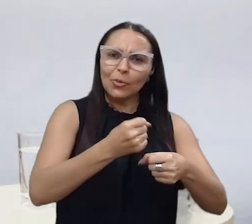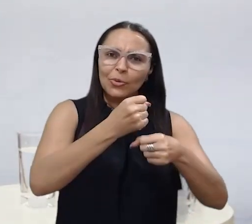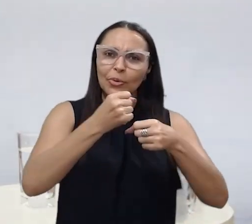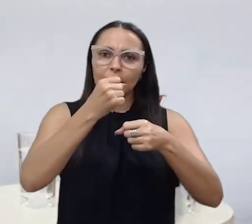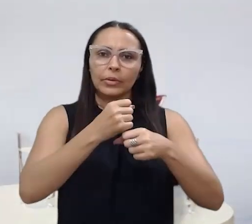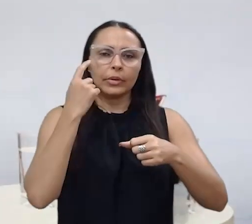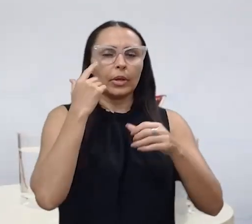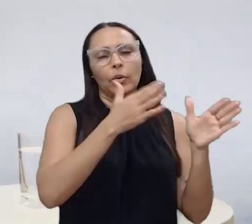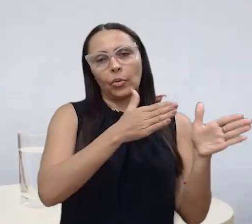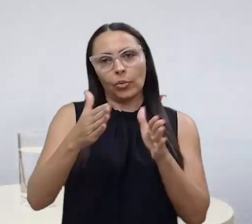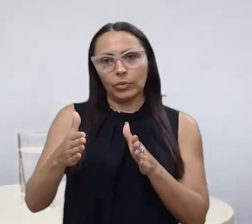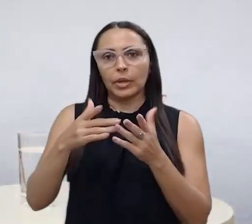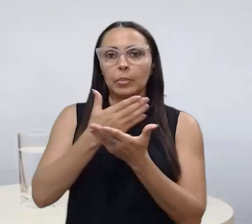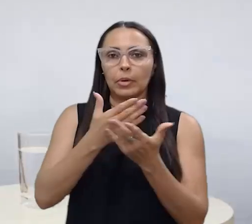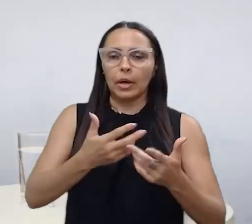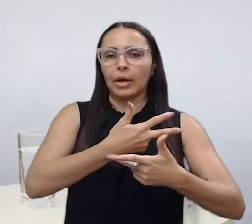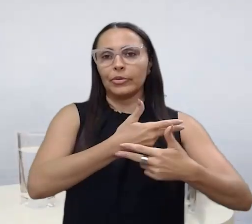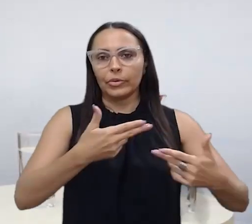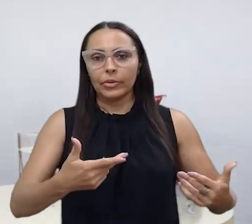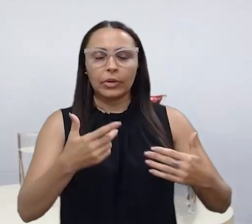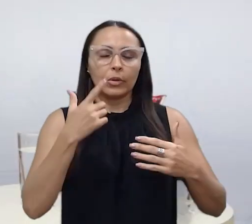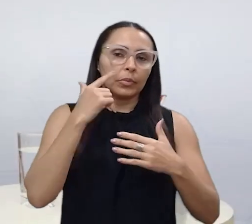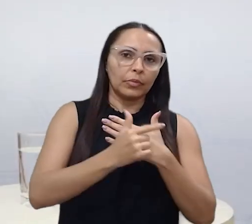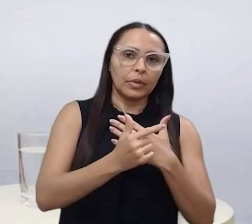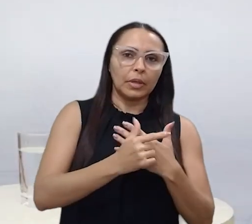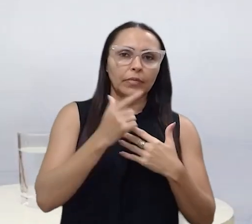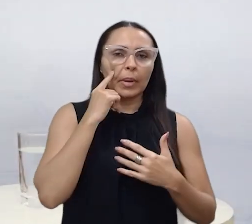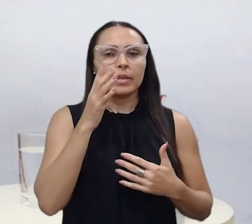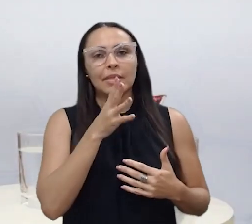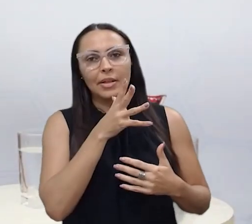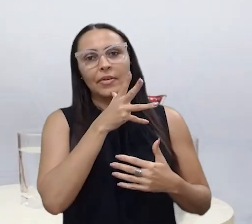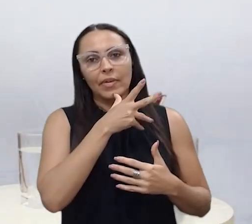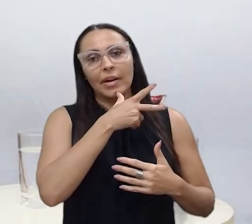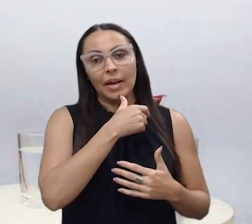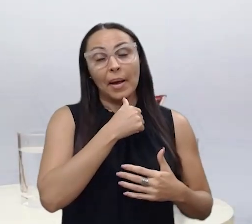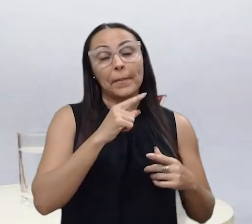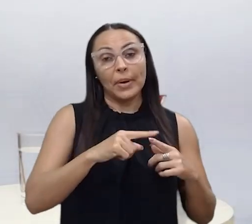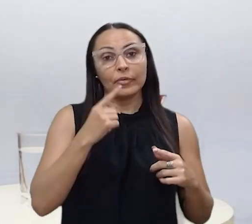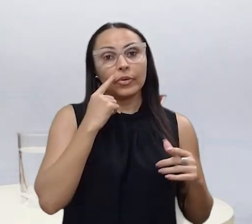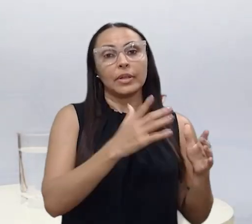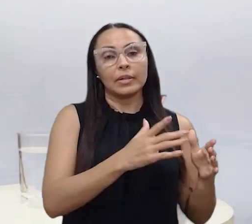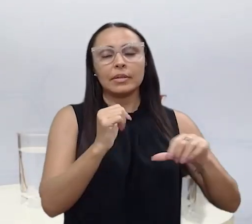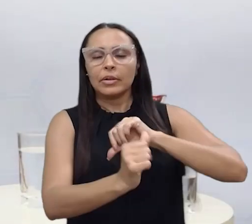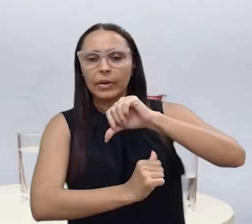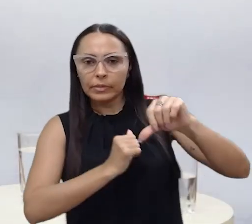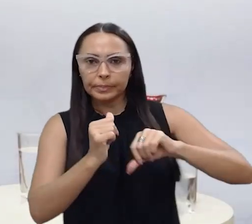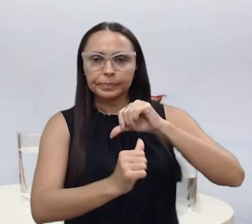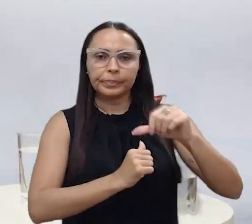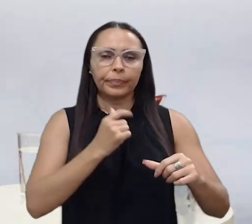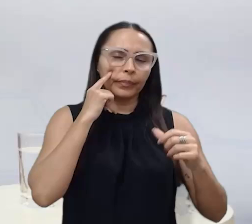era um outro tempo, As coisas funcionavam um pouco mais devagar, mas foi nessa época de tanta transformação, de